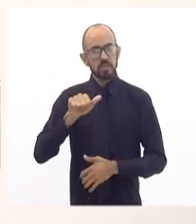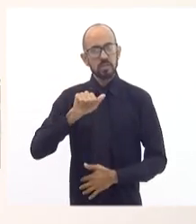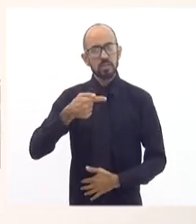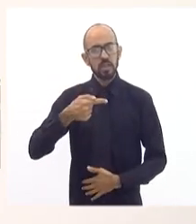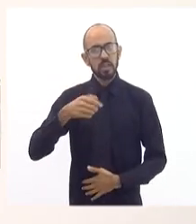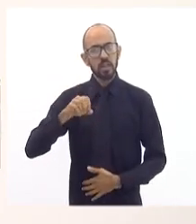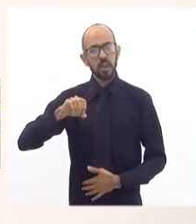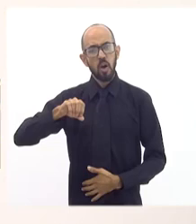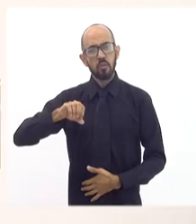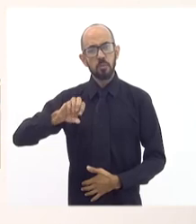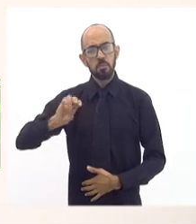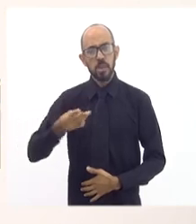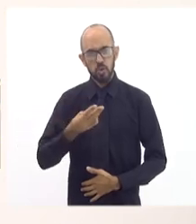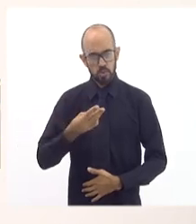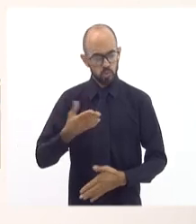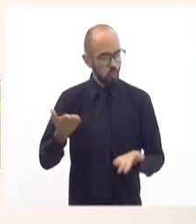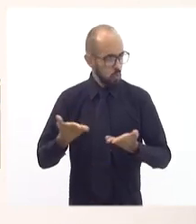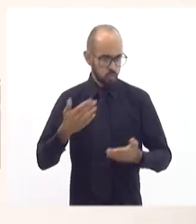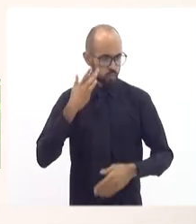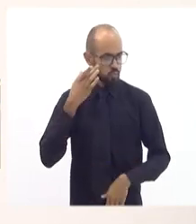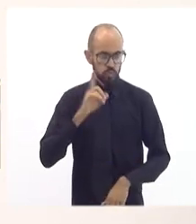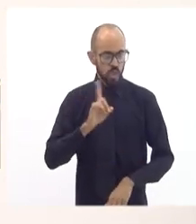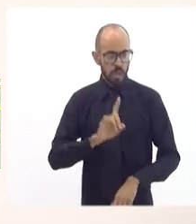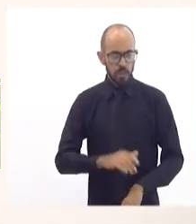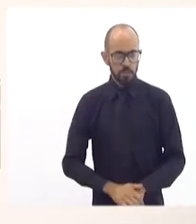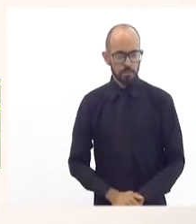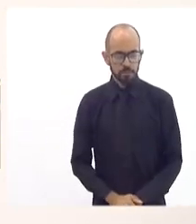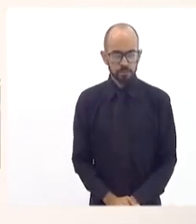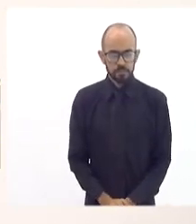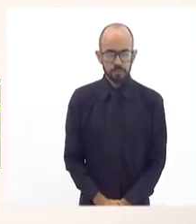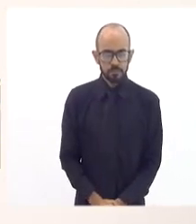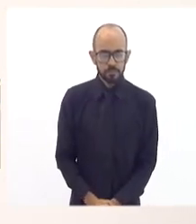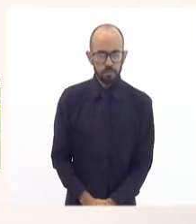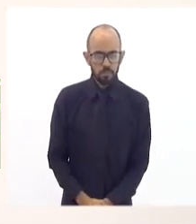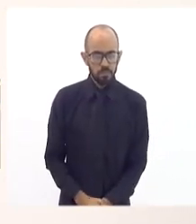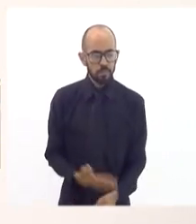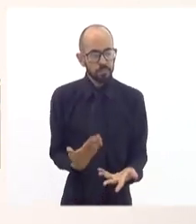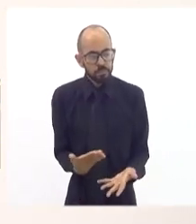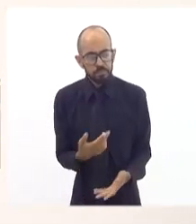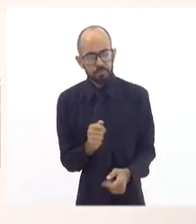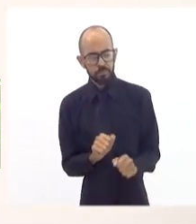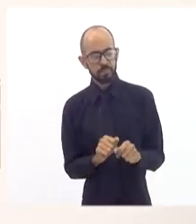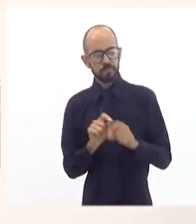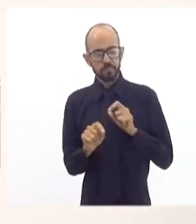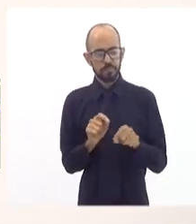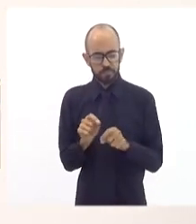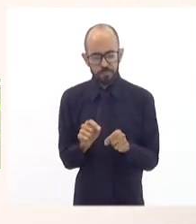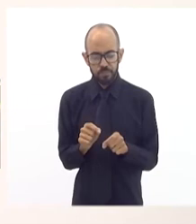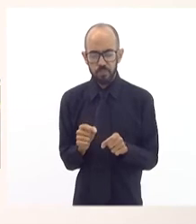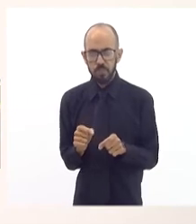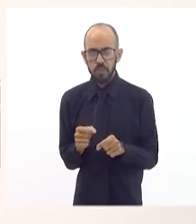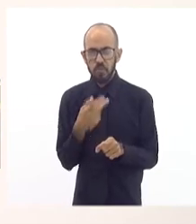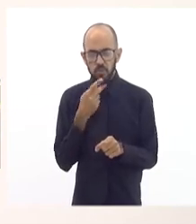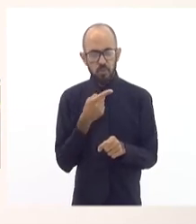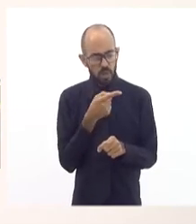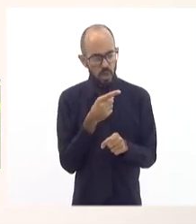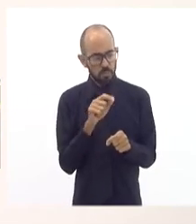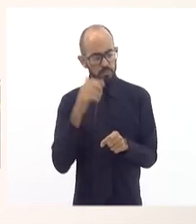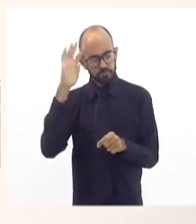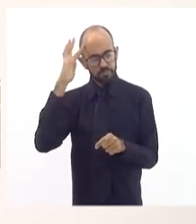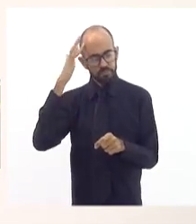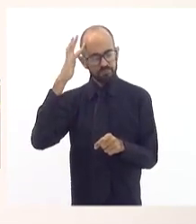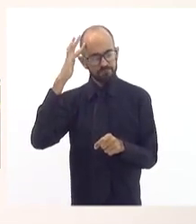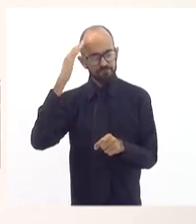hoje eu não sei mais quanto custa E então eu queria deixar essas palavras para reflexão de todos